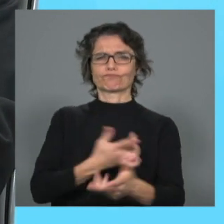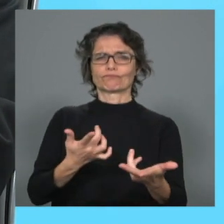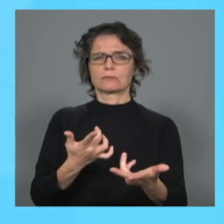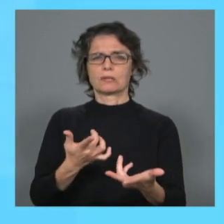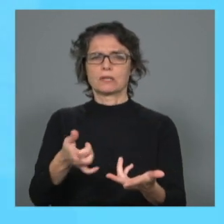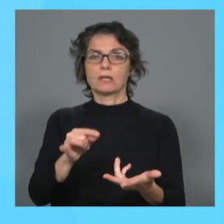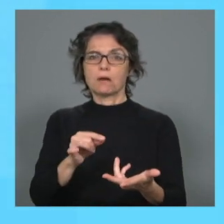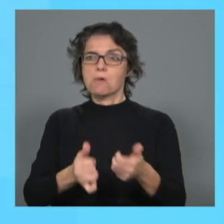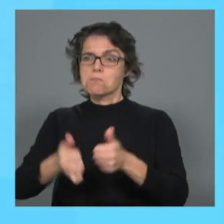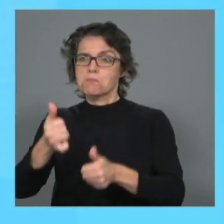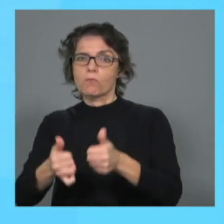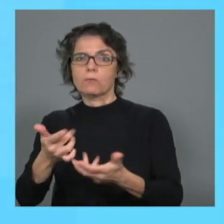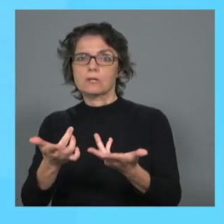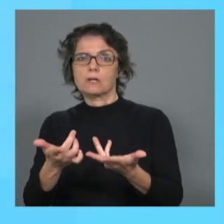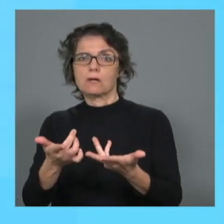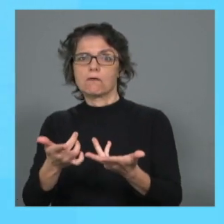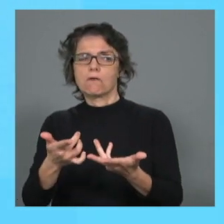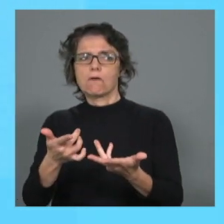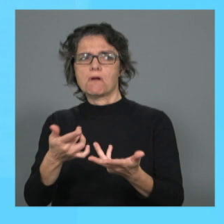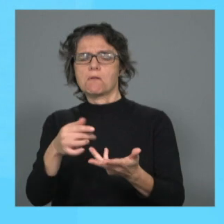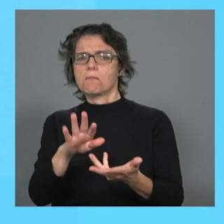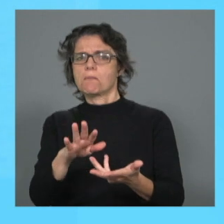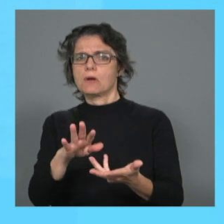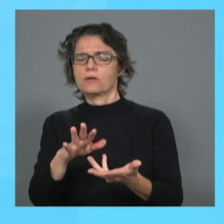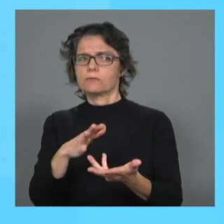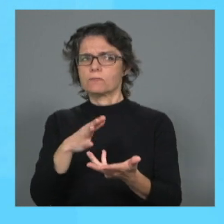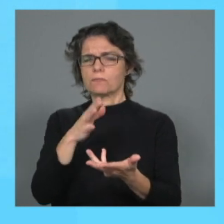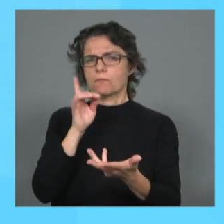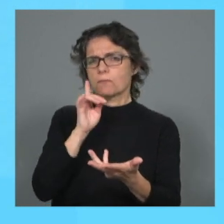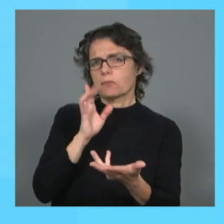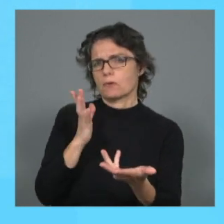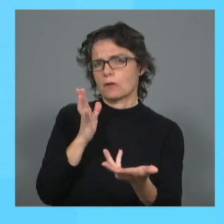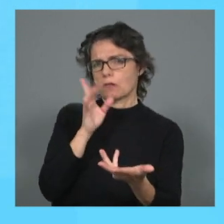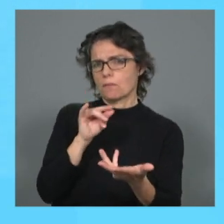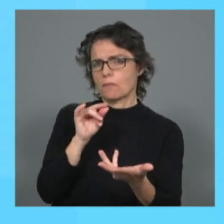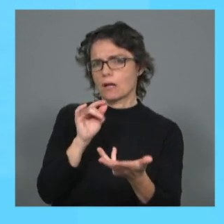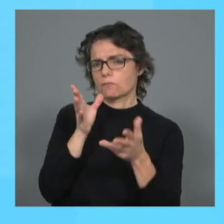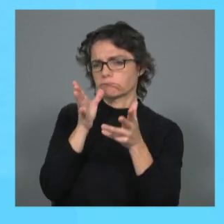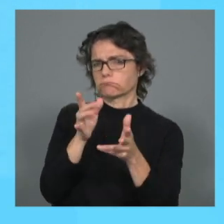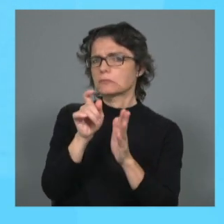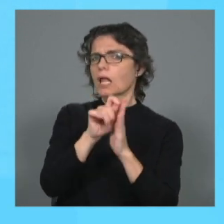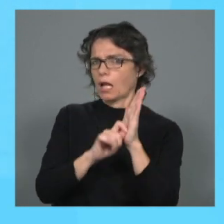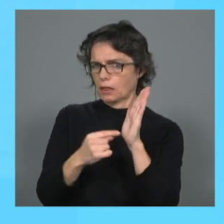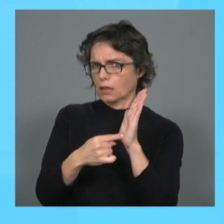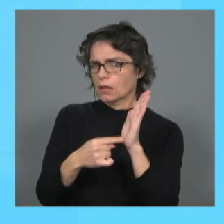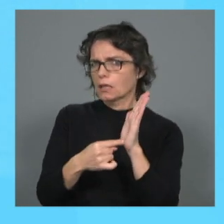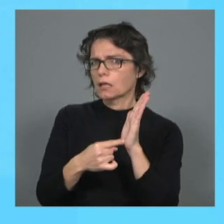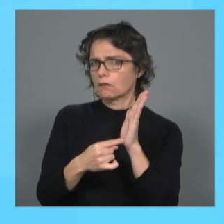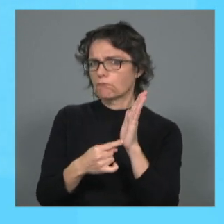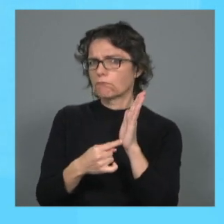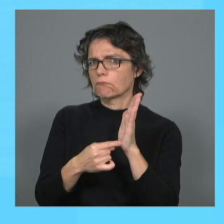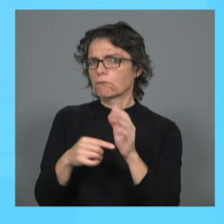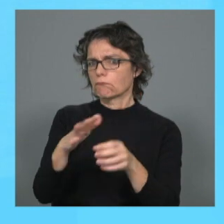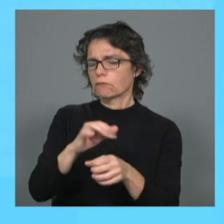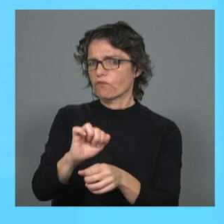dimensão competitiva, e importa também não perder esse horizonte da ética que deve estar presente nesta